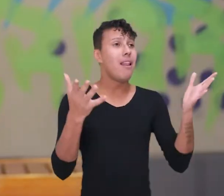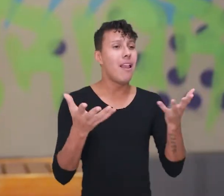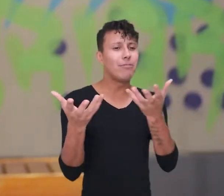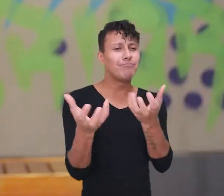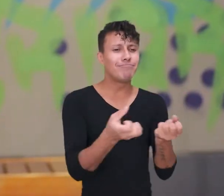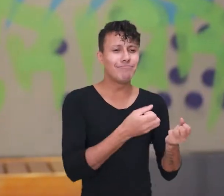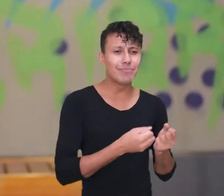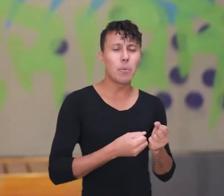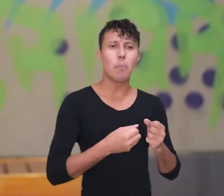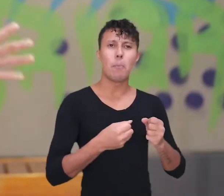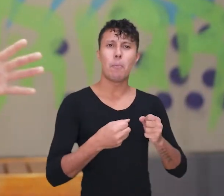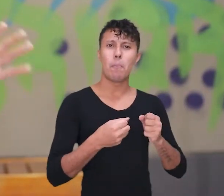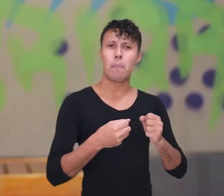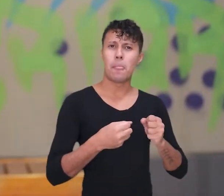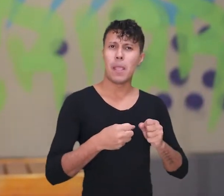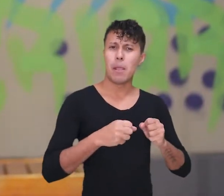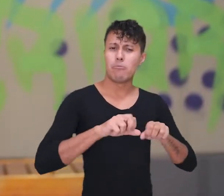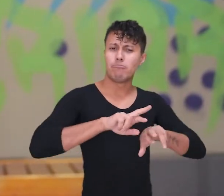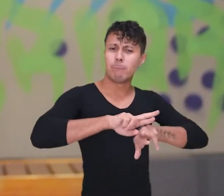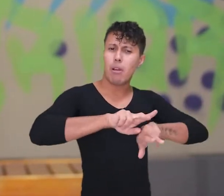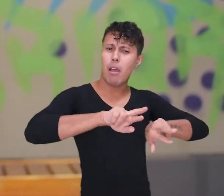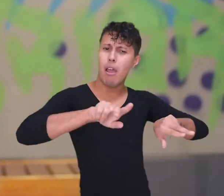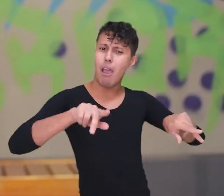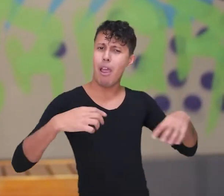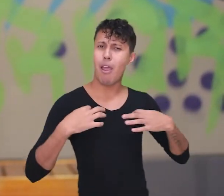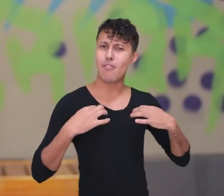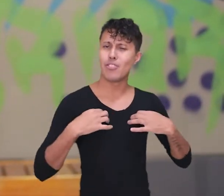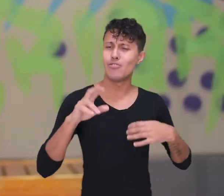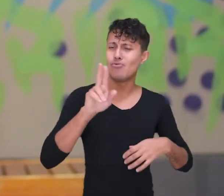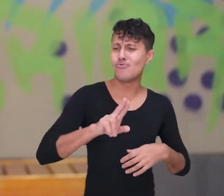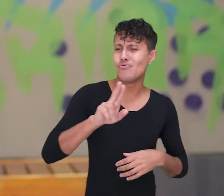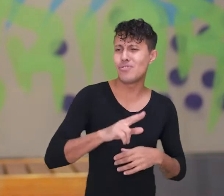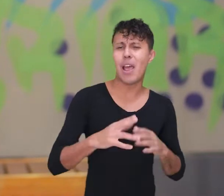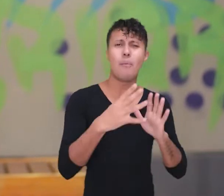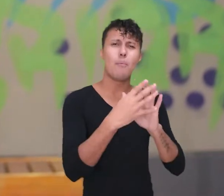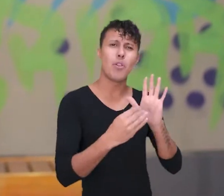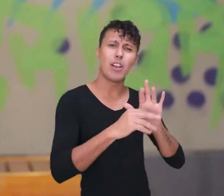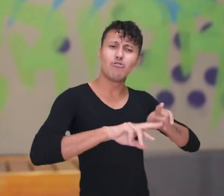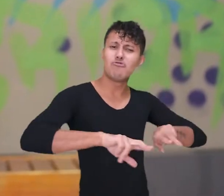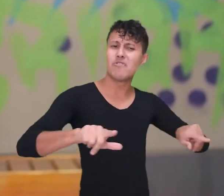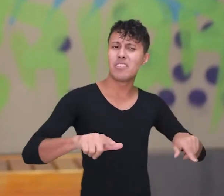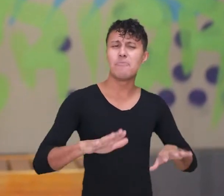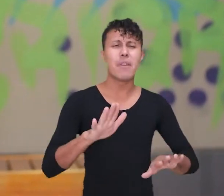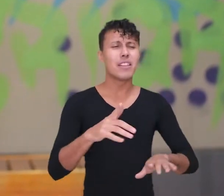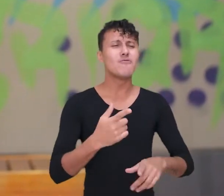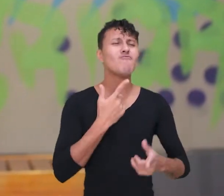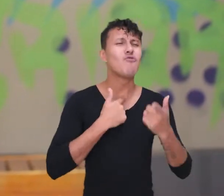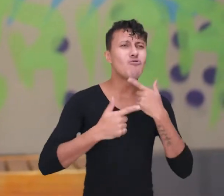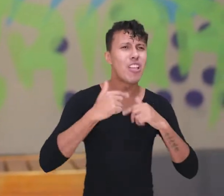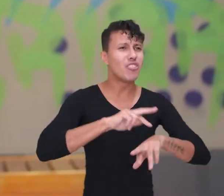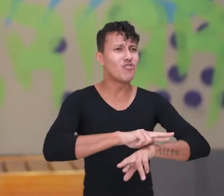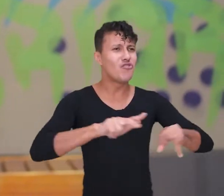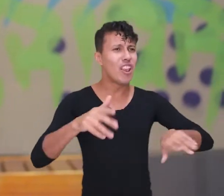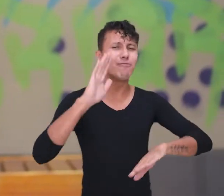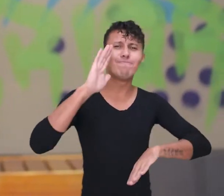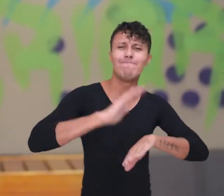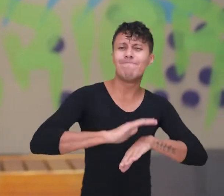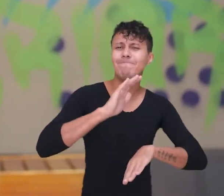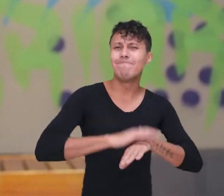de formatos e coisas de se vestir, mas ainda a vontade de fazer algo diferente,